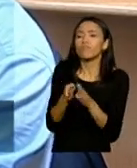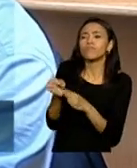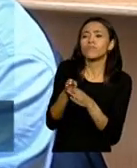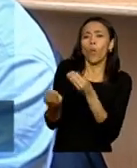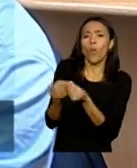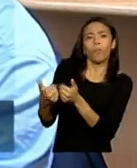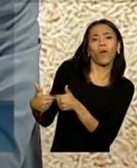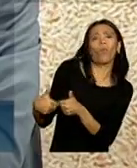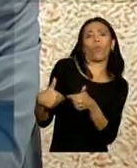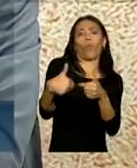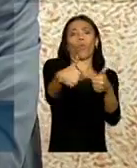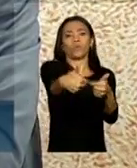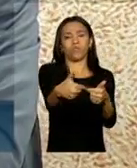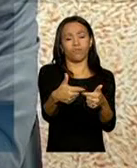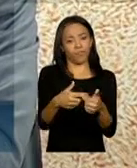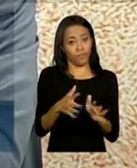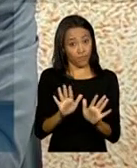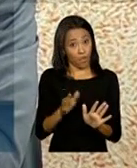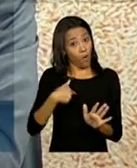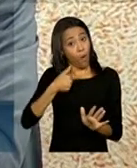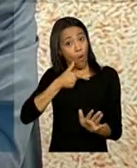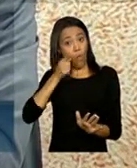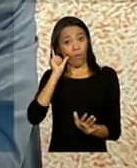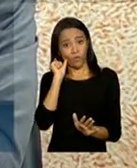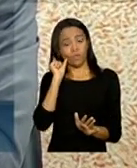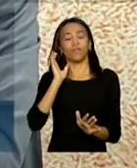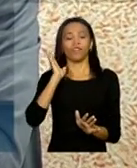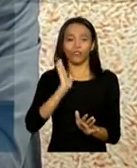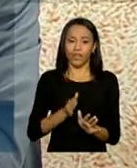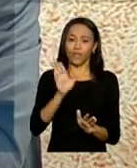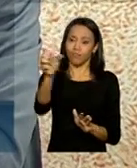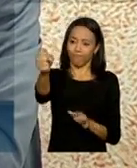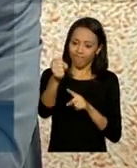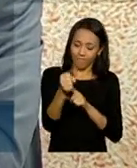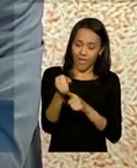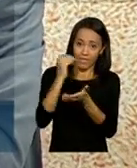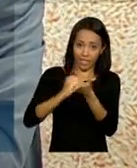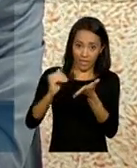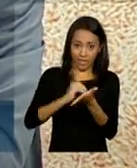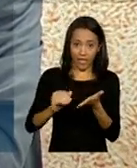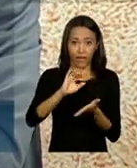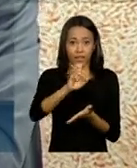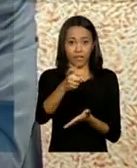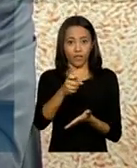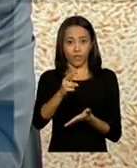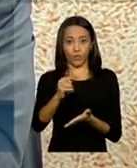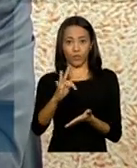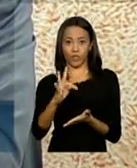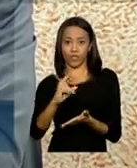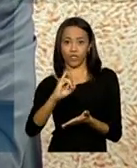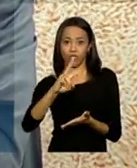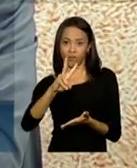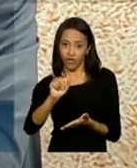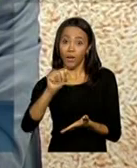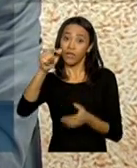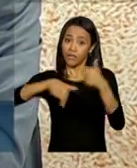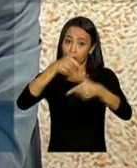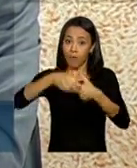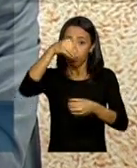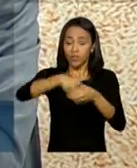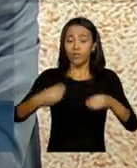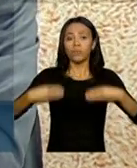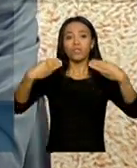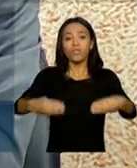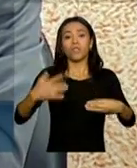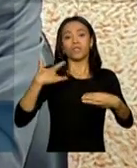sentido não desde ontem eu já indiquei a secretária executiva que é a Márcia Amaral secretária executiva do Ministério da Saúde para